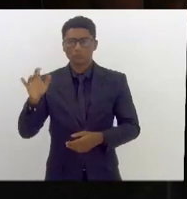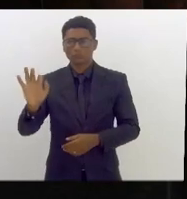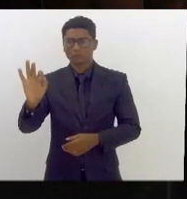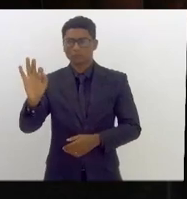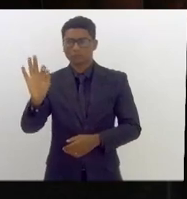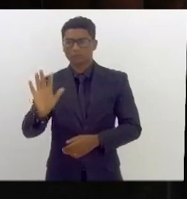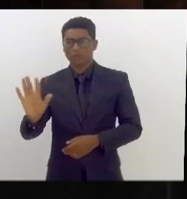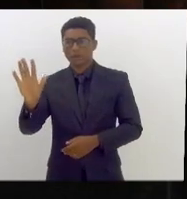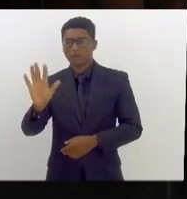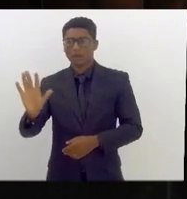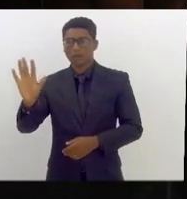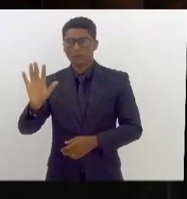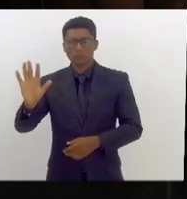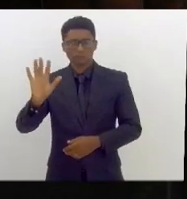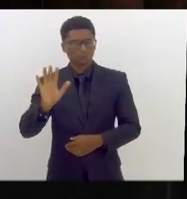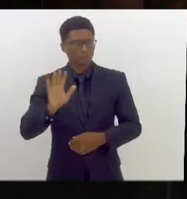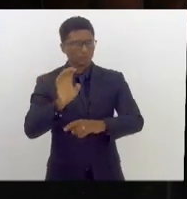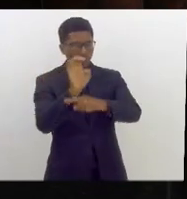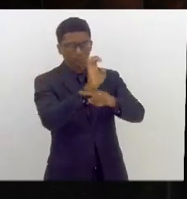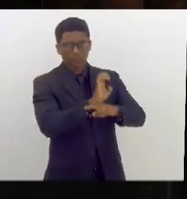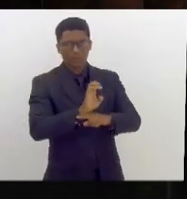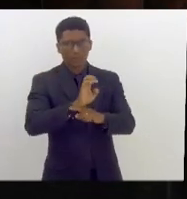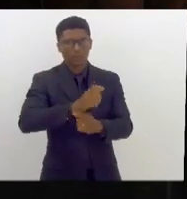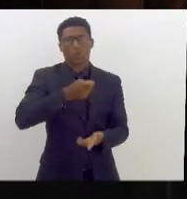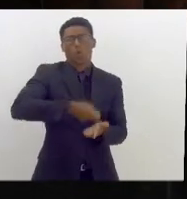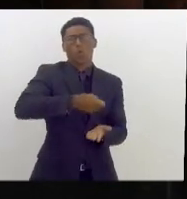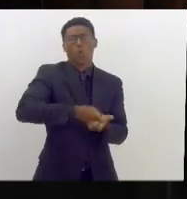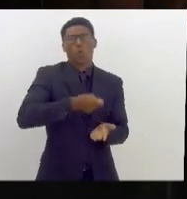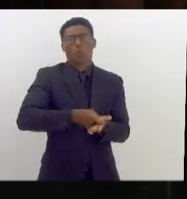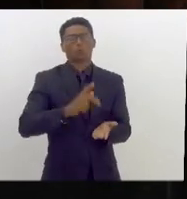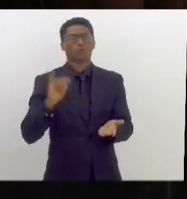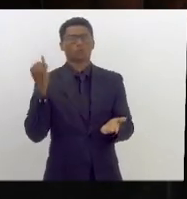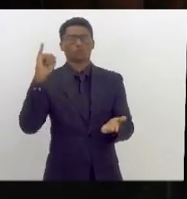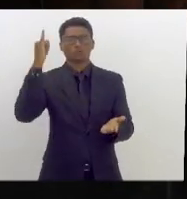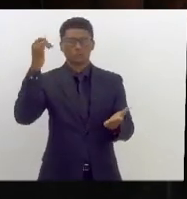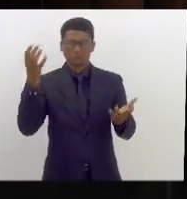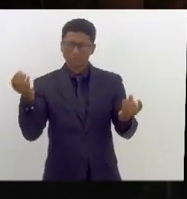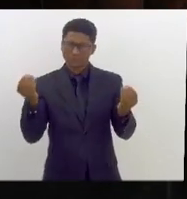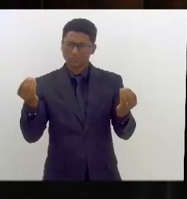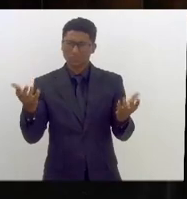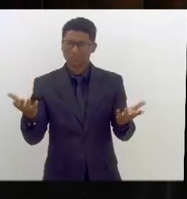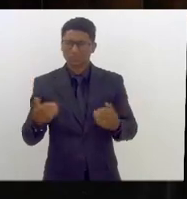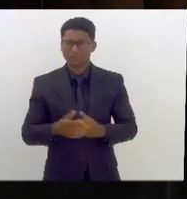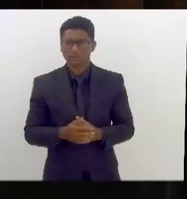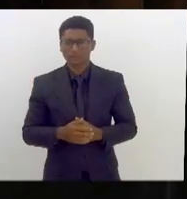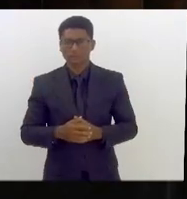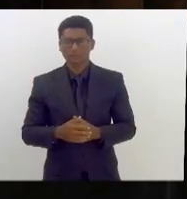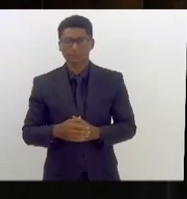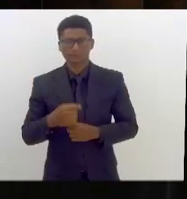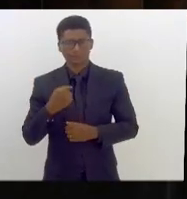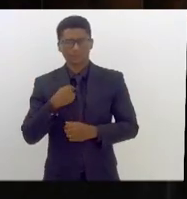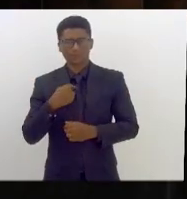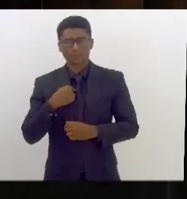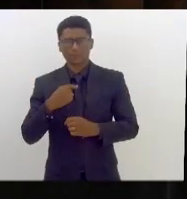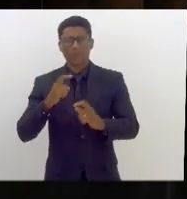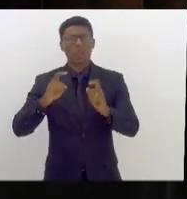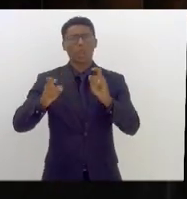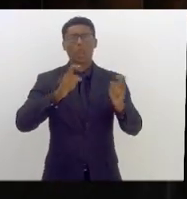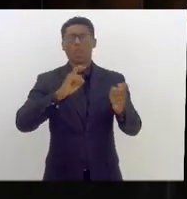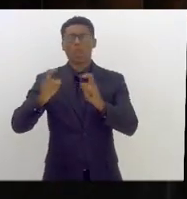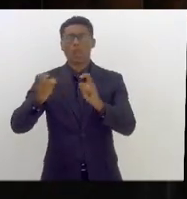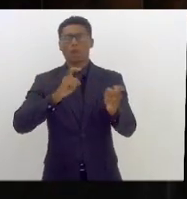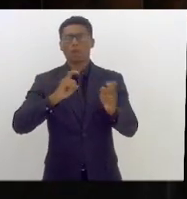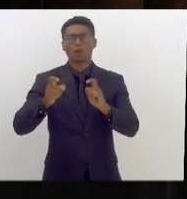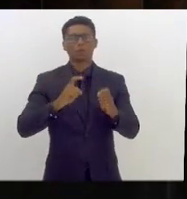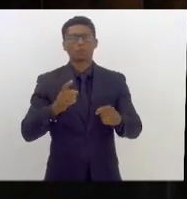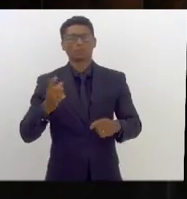mesma federação. E veja bem, deputado Flávio, deputado Rodrigo, não estou aqui querendo fazer o debate se os juros são